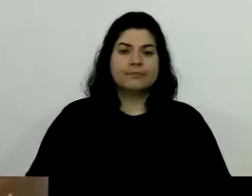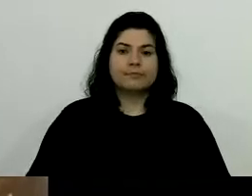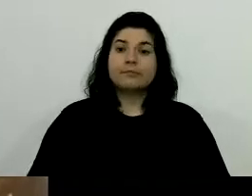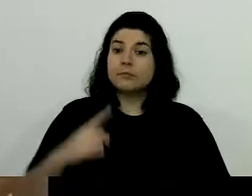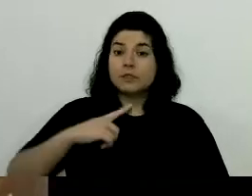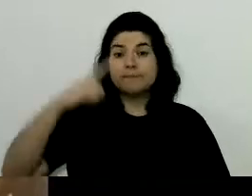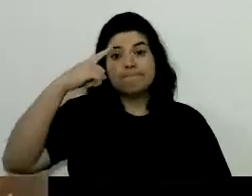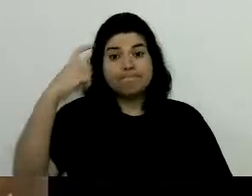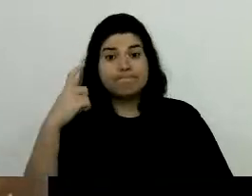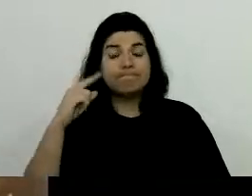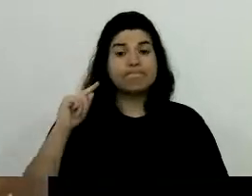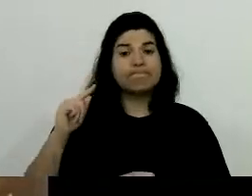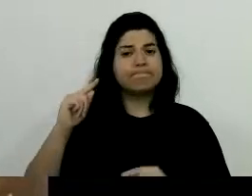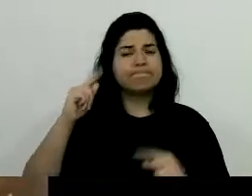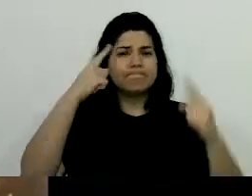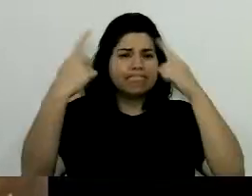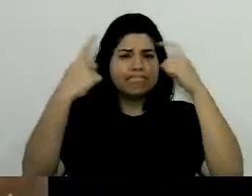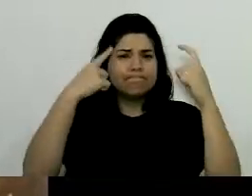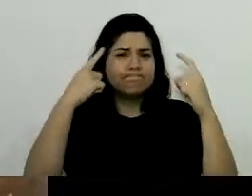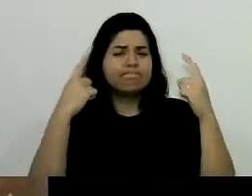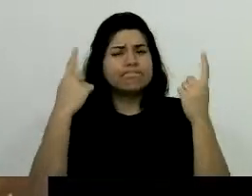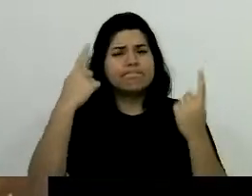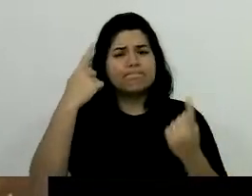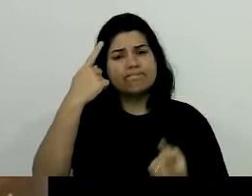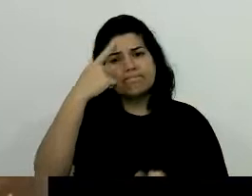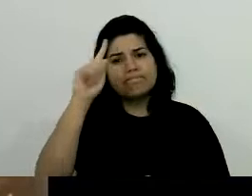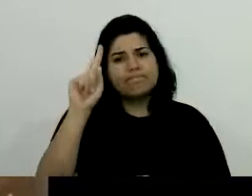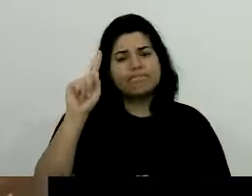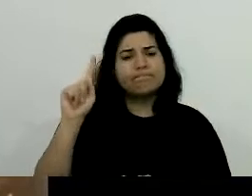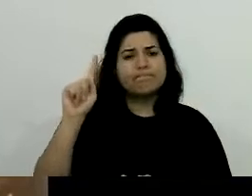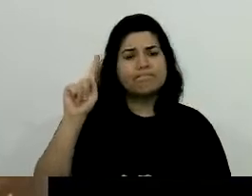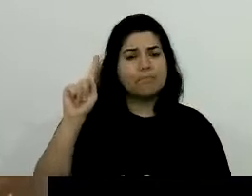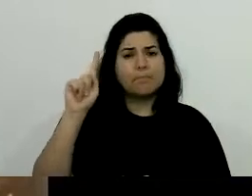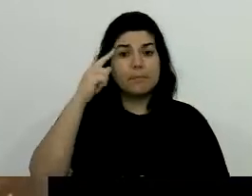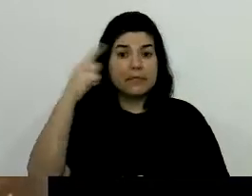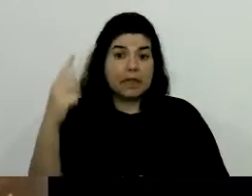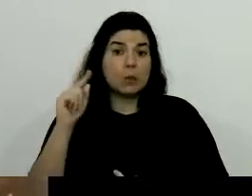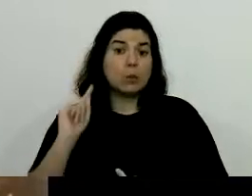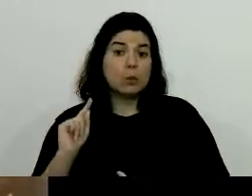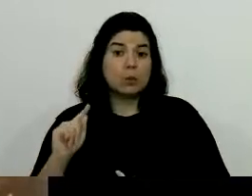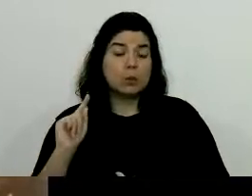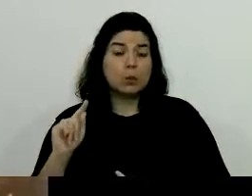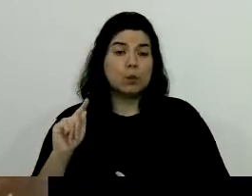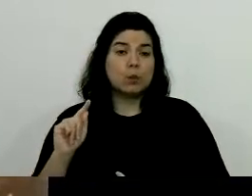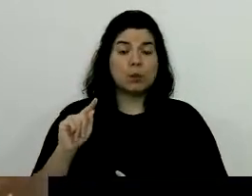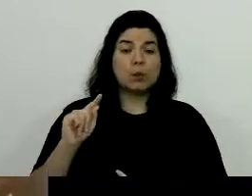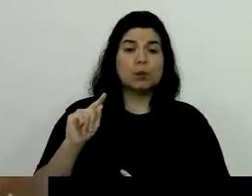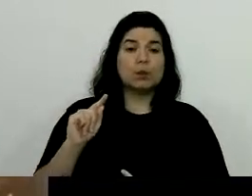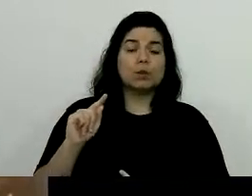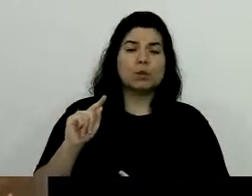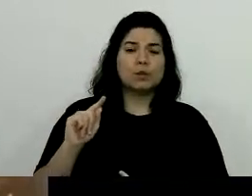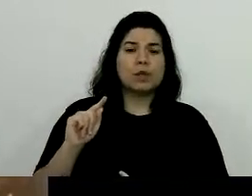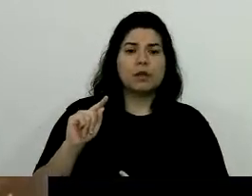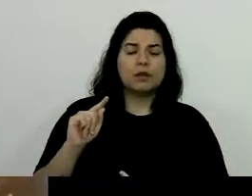uma ideia metodológica que era onipresente, até hoje ela é presente, mas naquela época era onipresente, que era a ideia